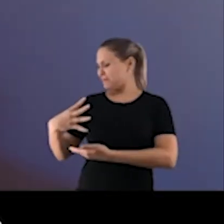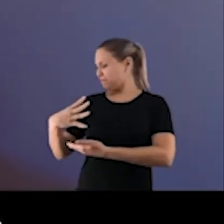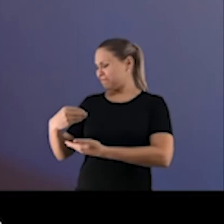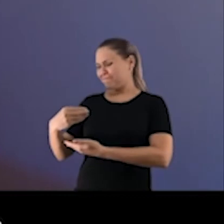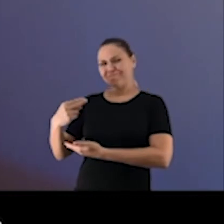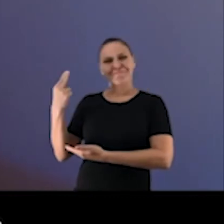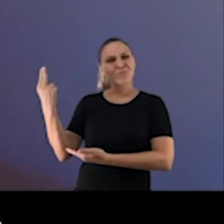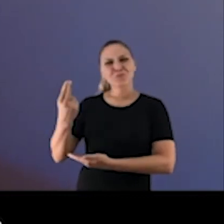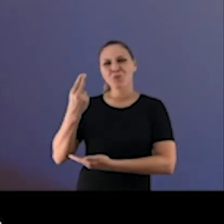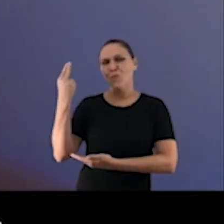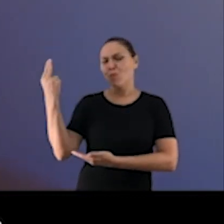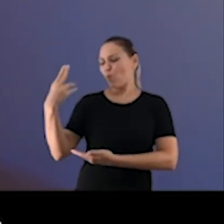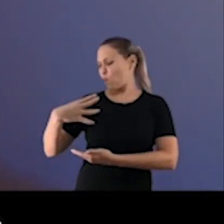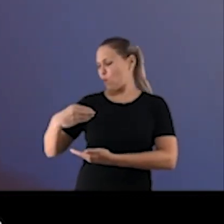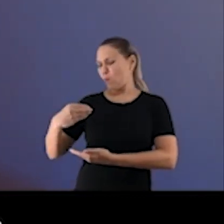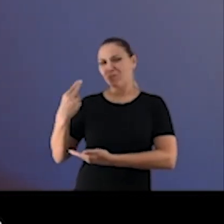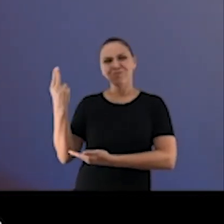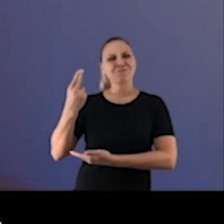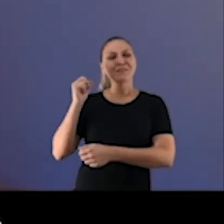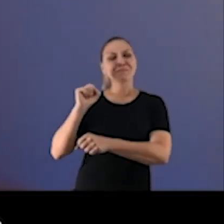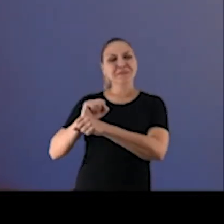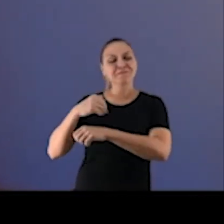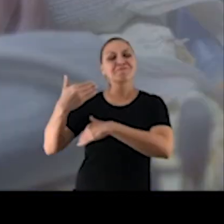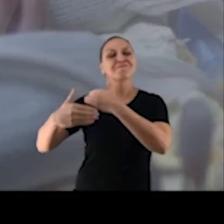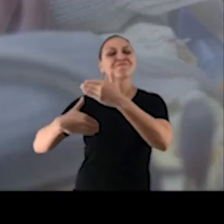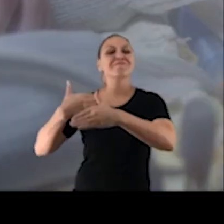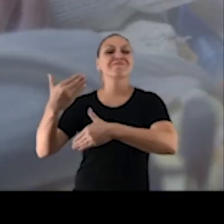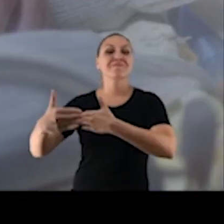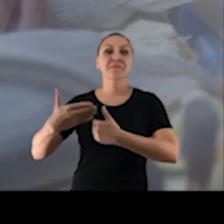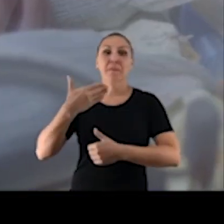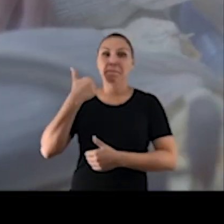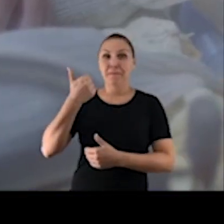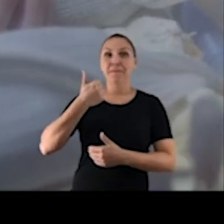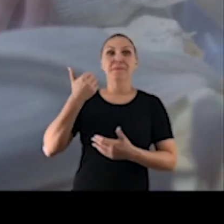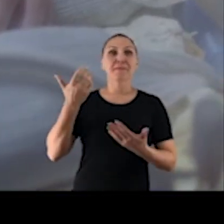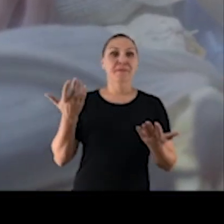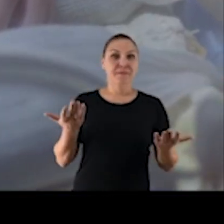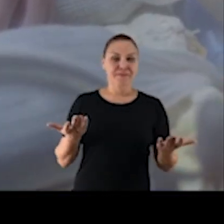E mães que não podem amamentar por um tempo.